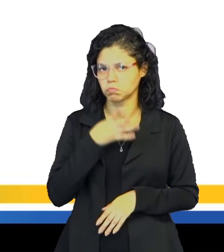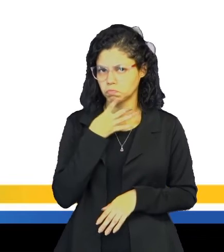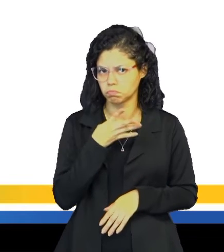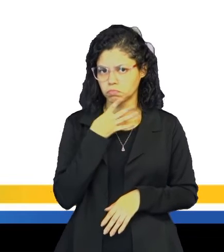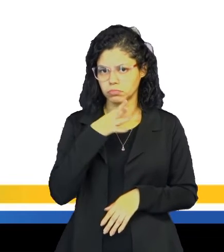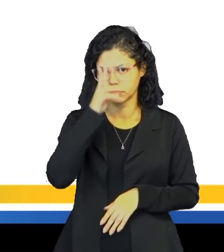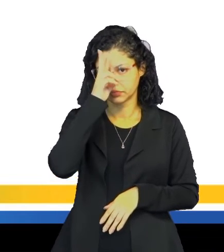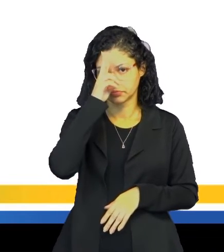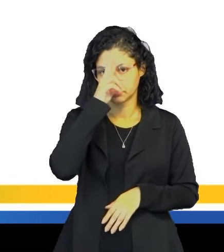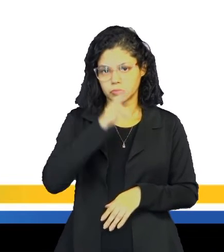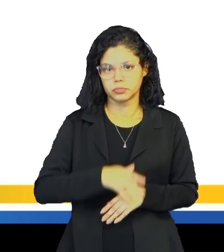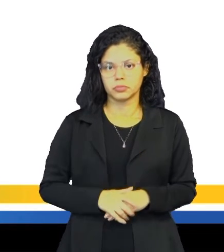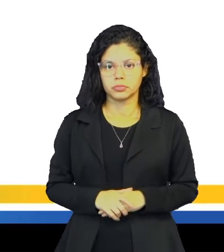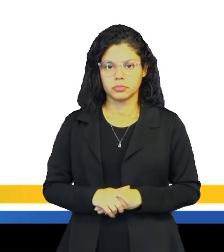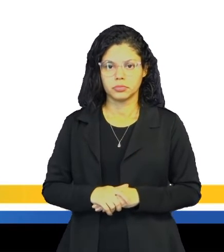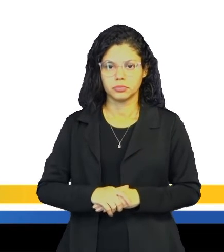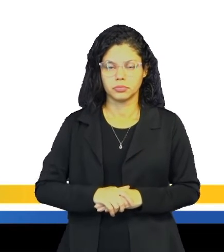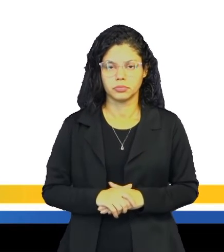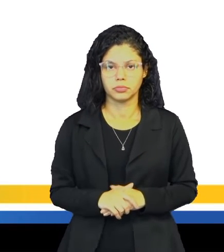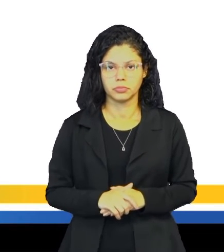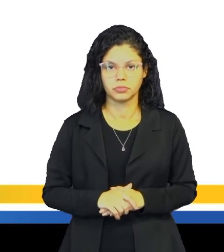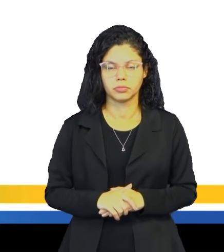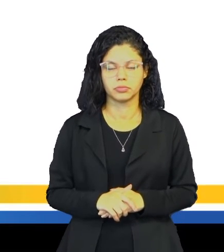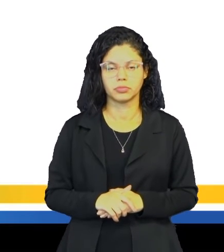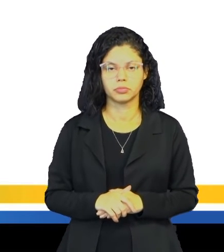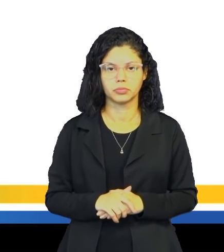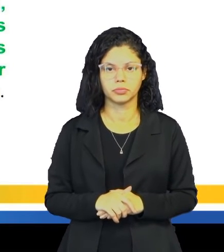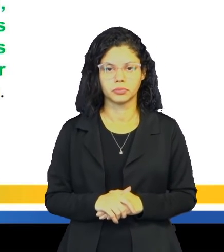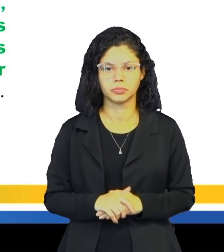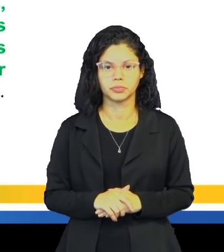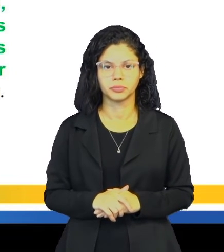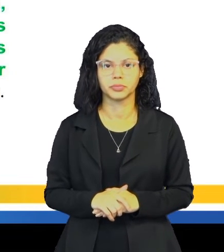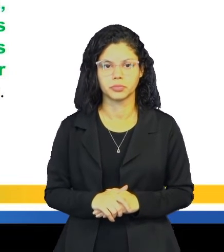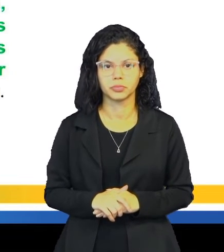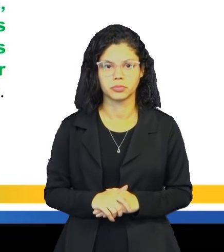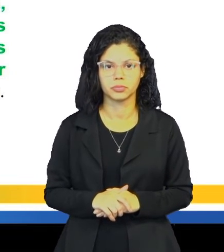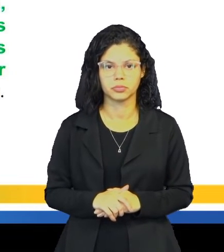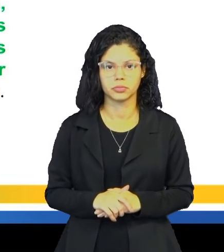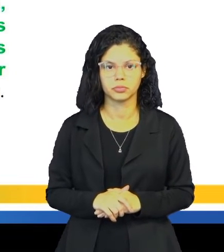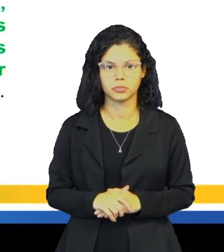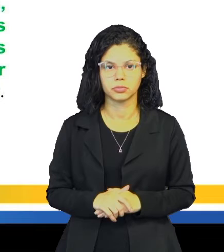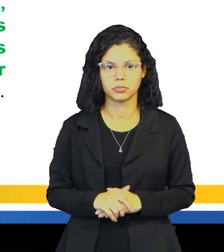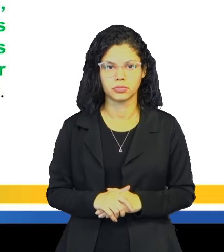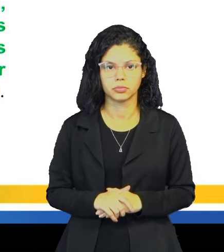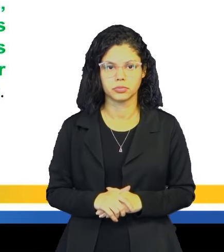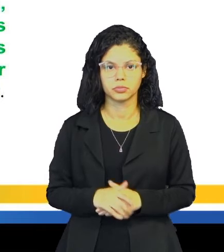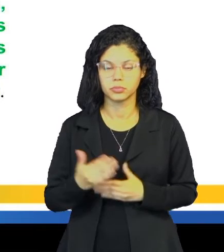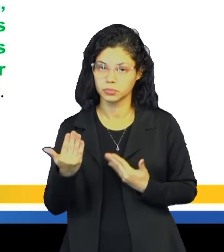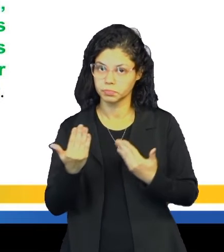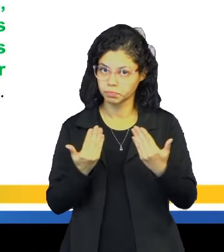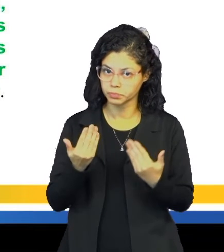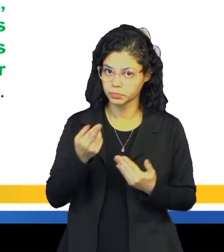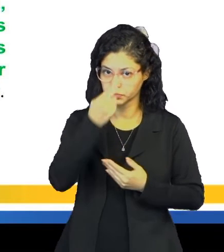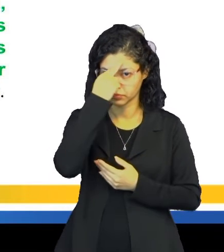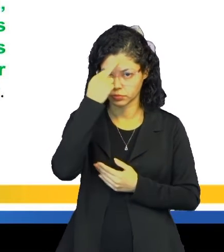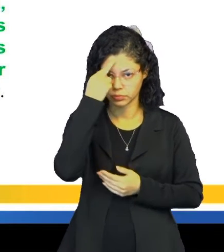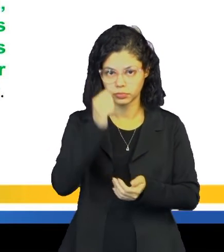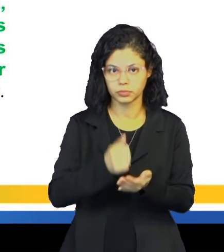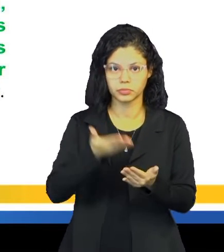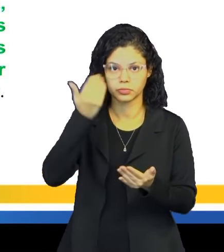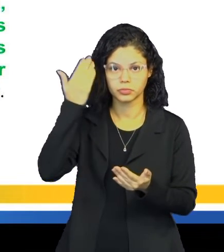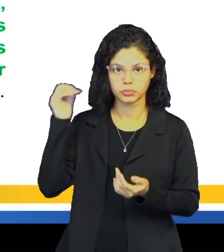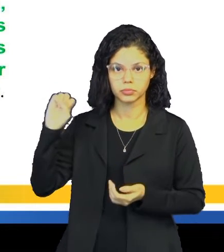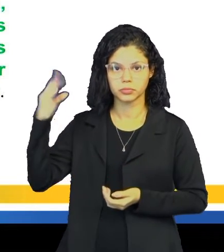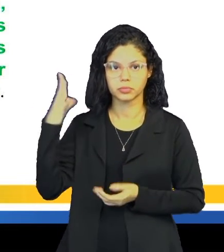conseguem se lembrar do que a professora falou hoje? A relação do historiador com o